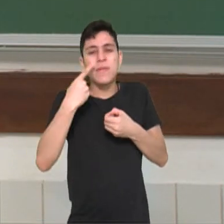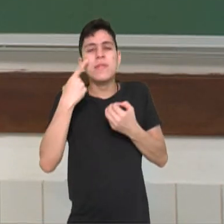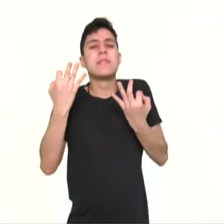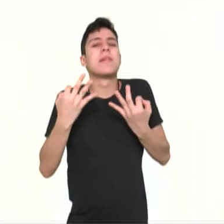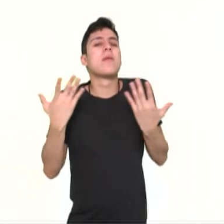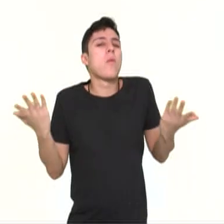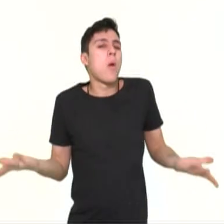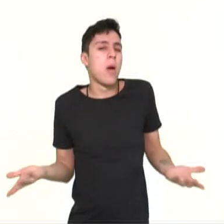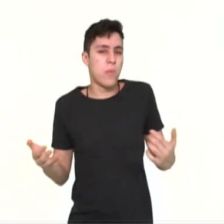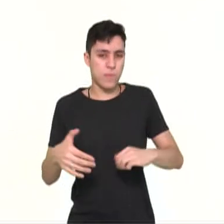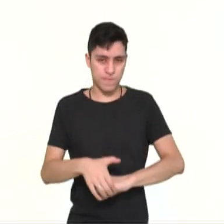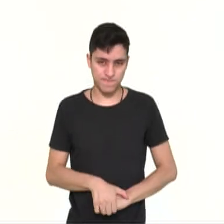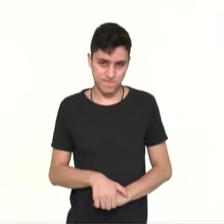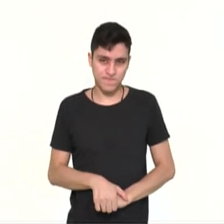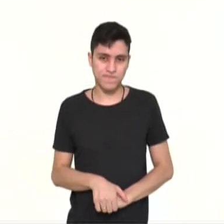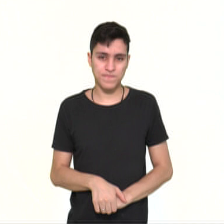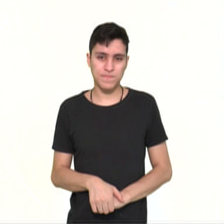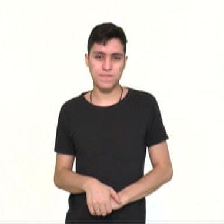correta.